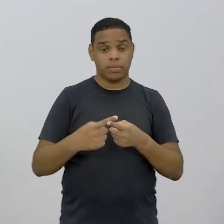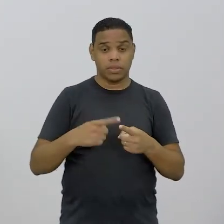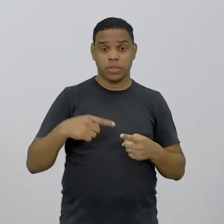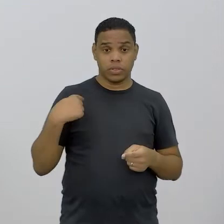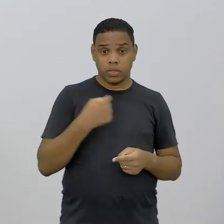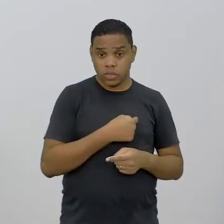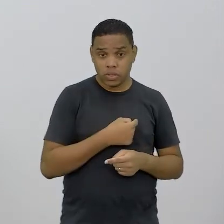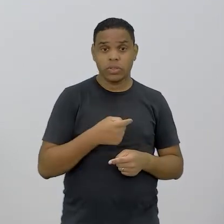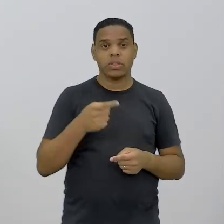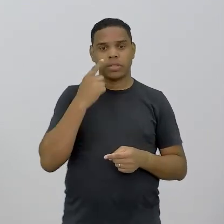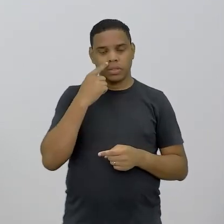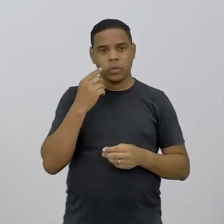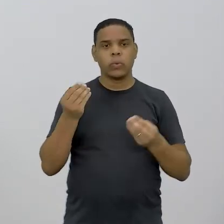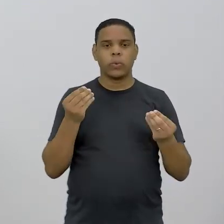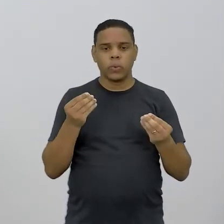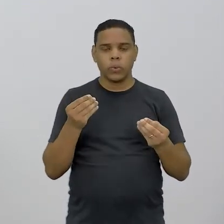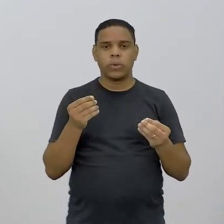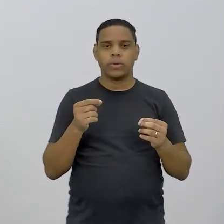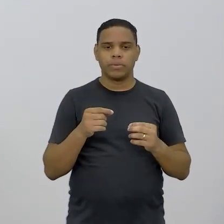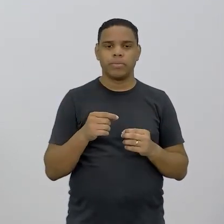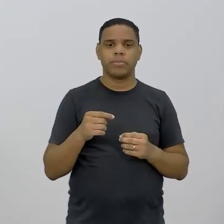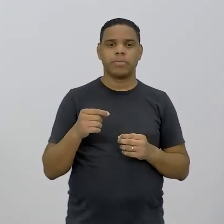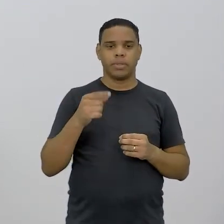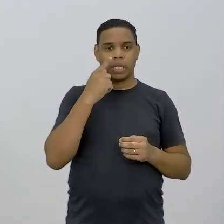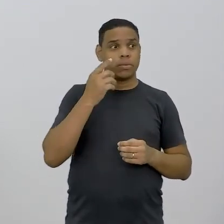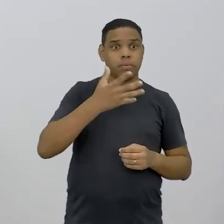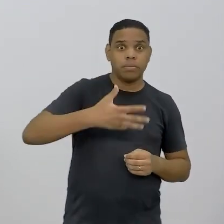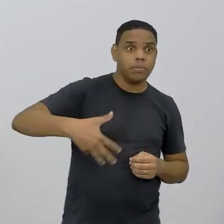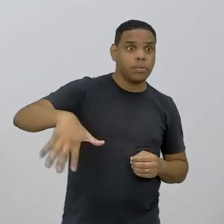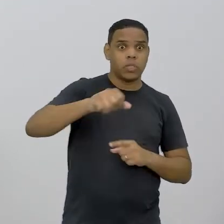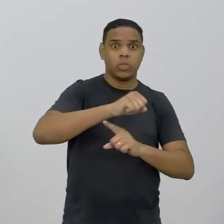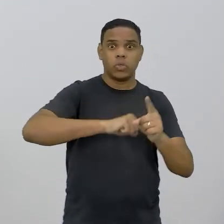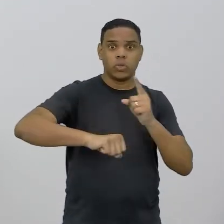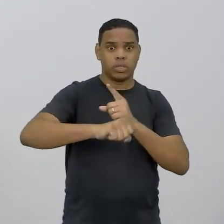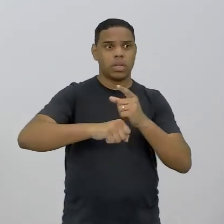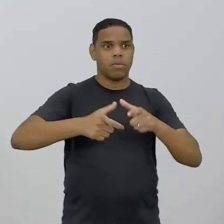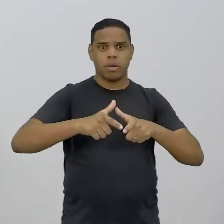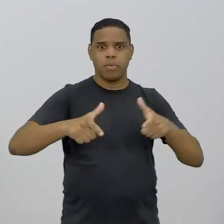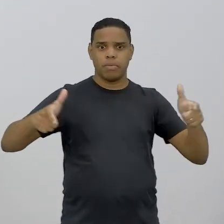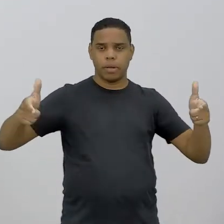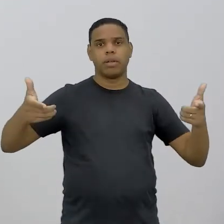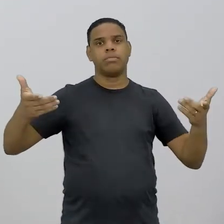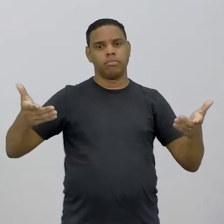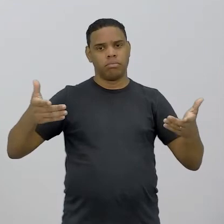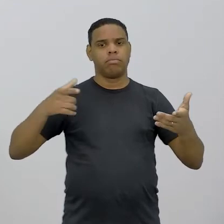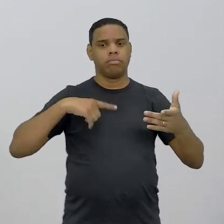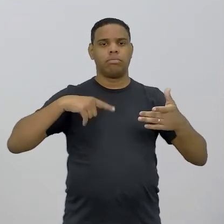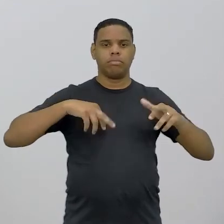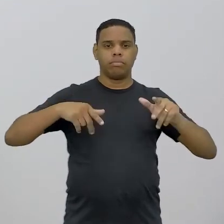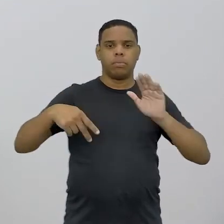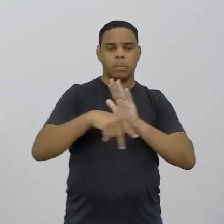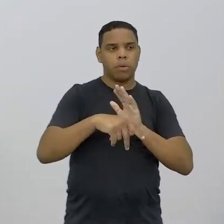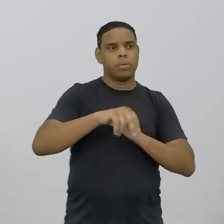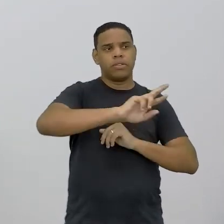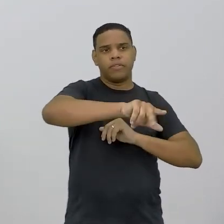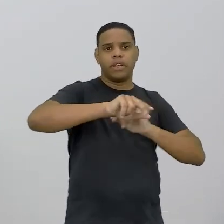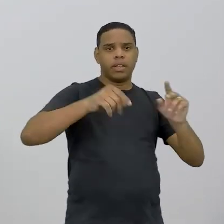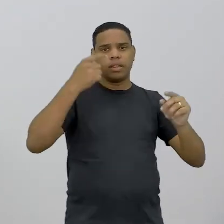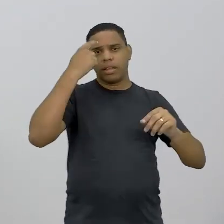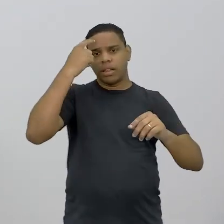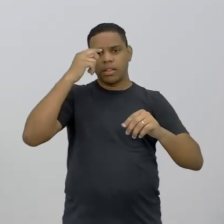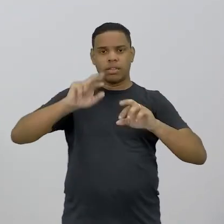somos muito inferiores ao todo que é a sociedade, né? Então essa sociedade ela tem essas próprias razões